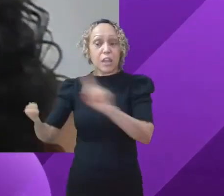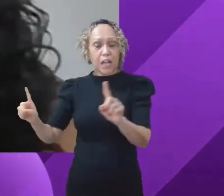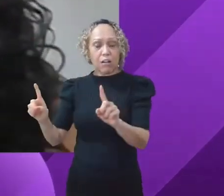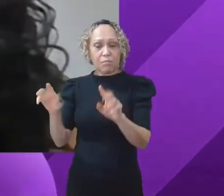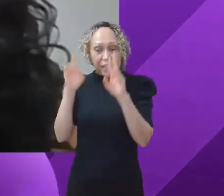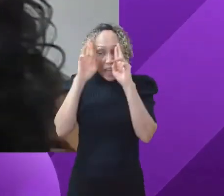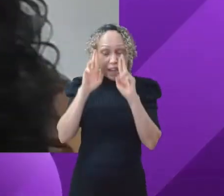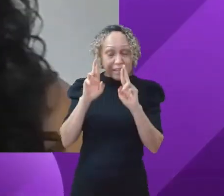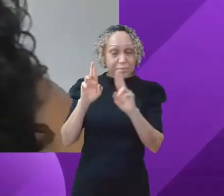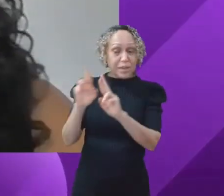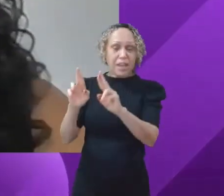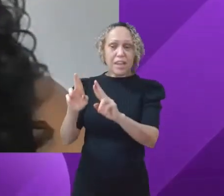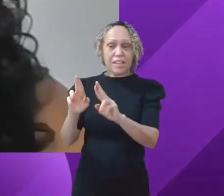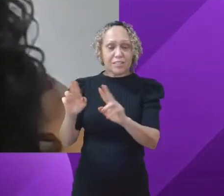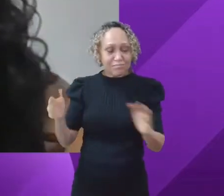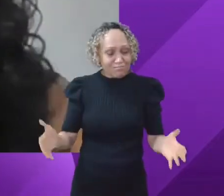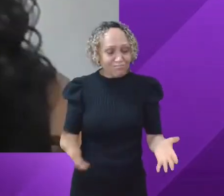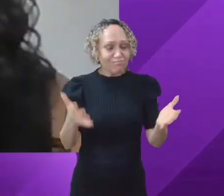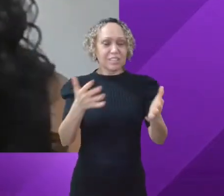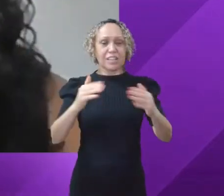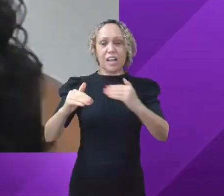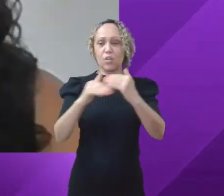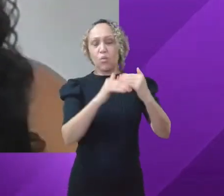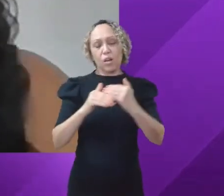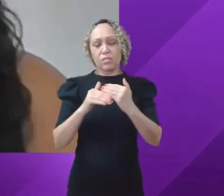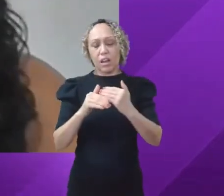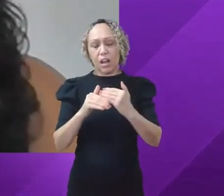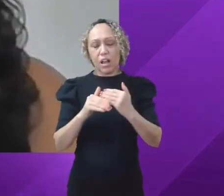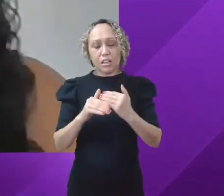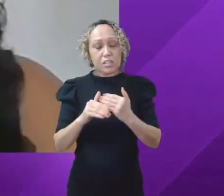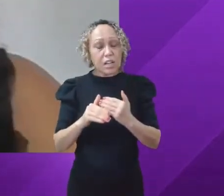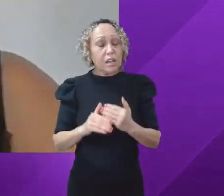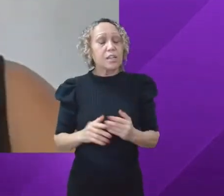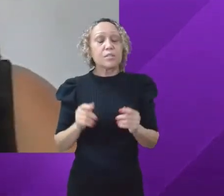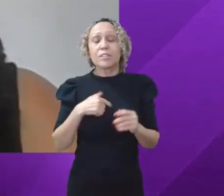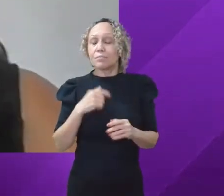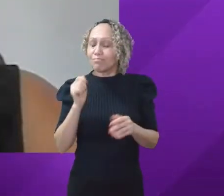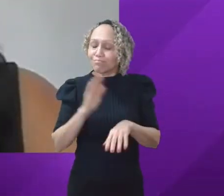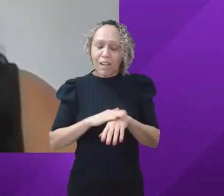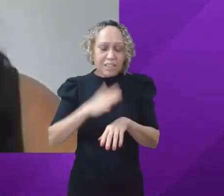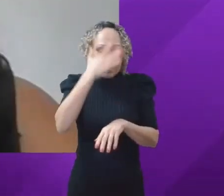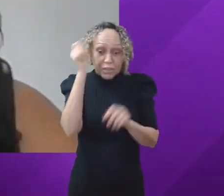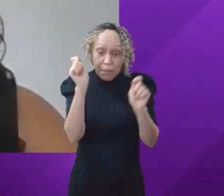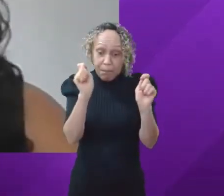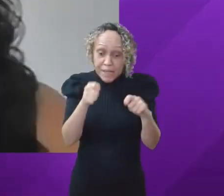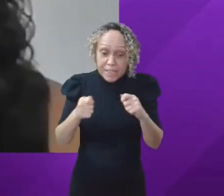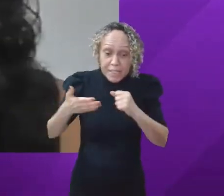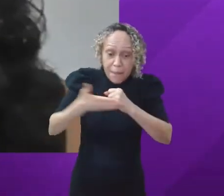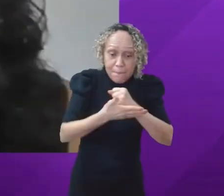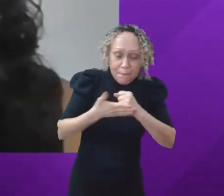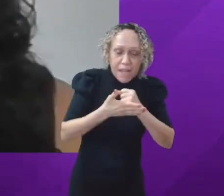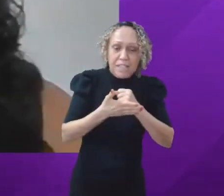pessoas, deve favorecer a igualdade, satisfazer as necessidades prioritárias da maioria.